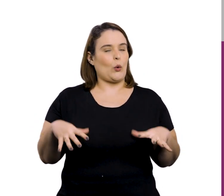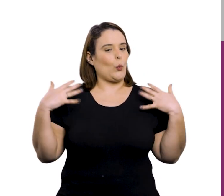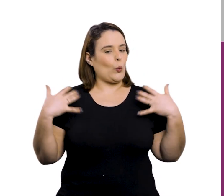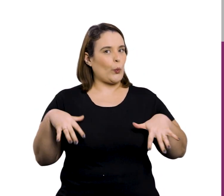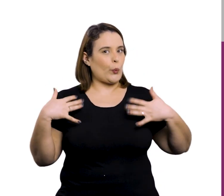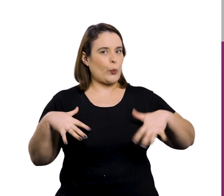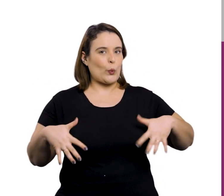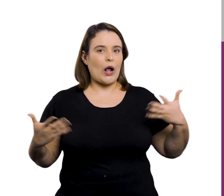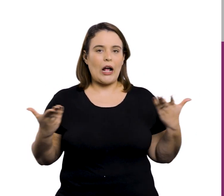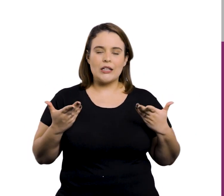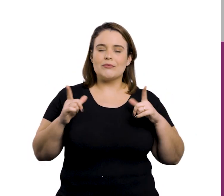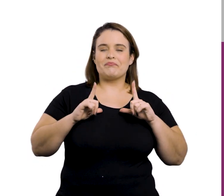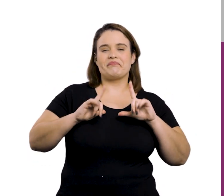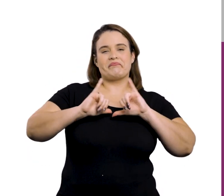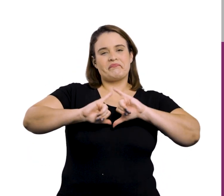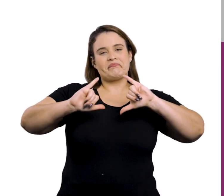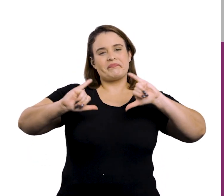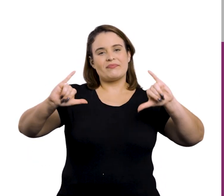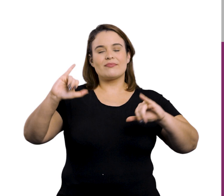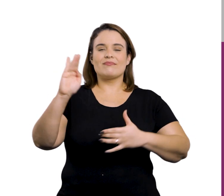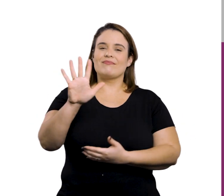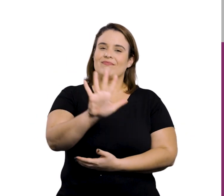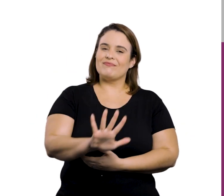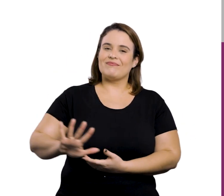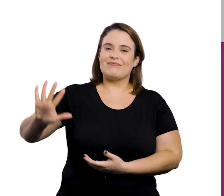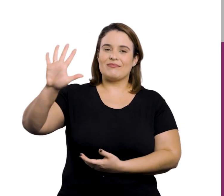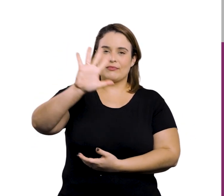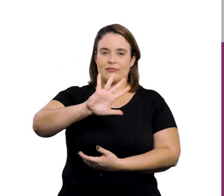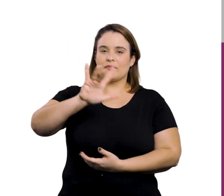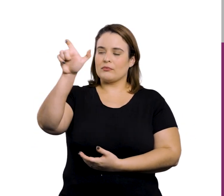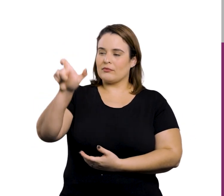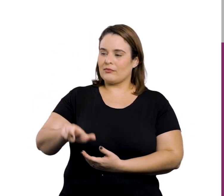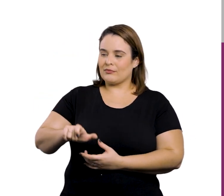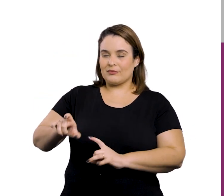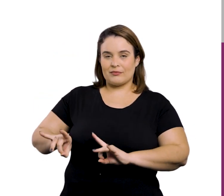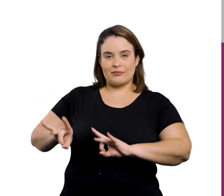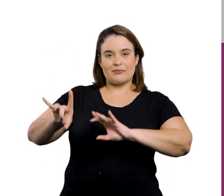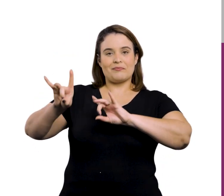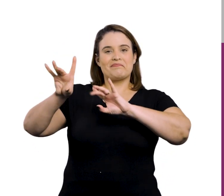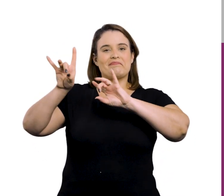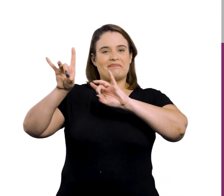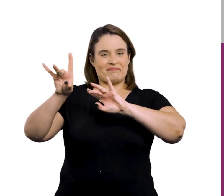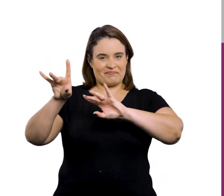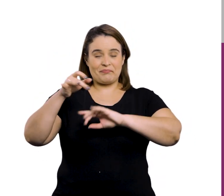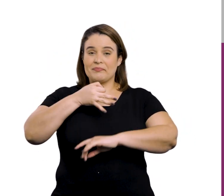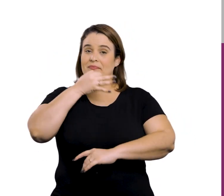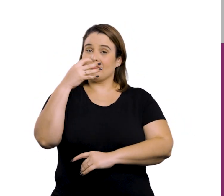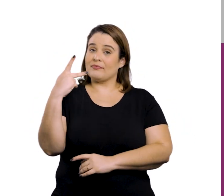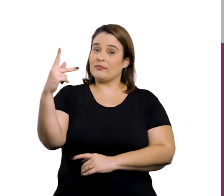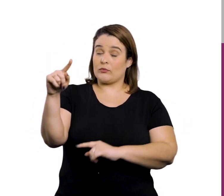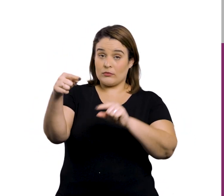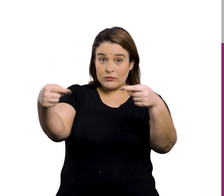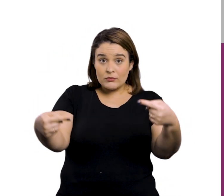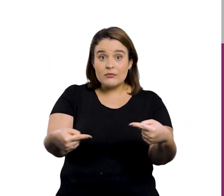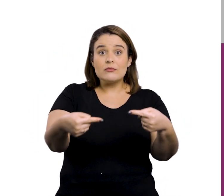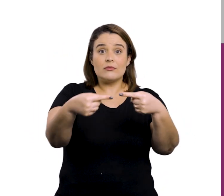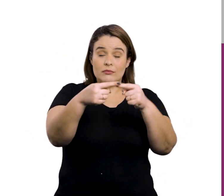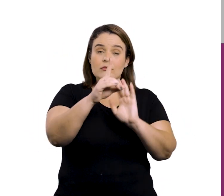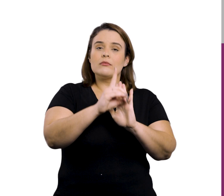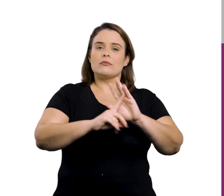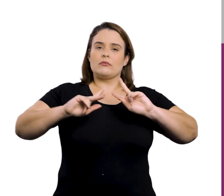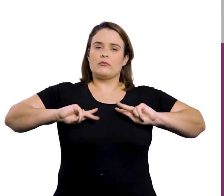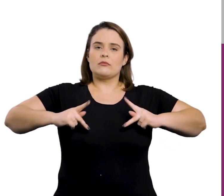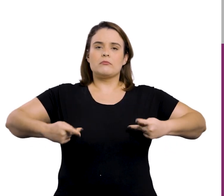traz muitos temas quentes que estão nos noticiários nacionais através do olhar de especialistas, compromissados